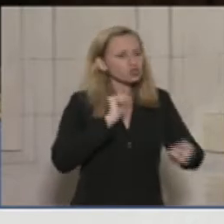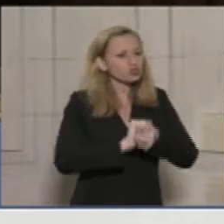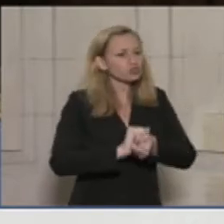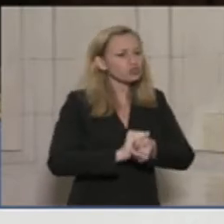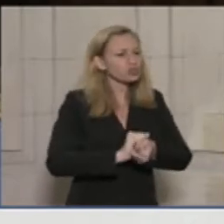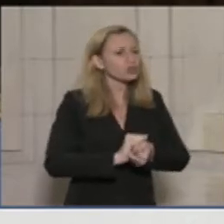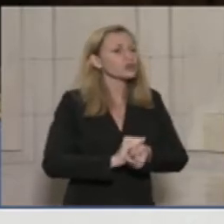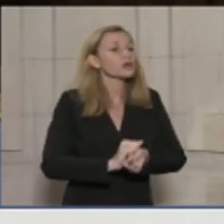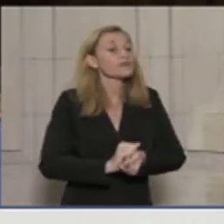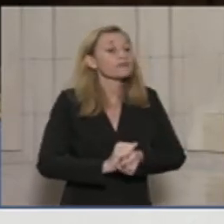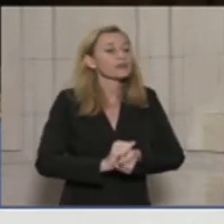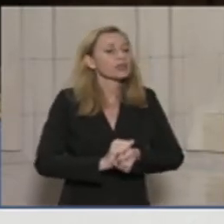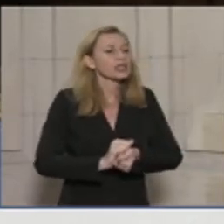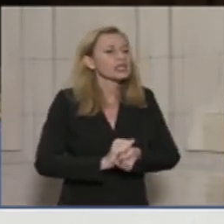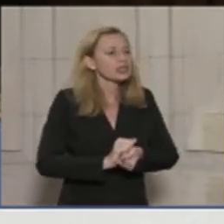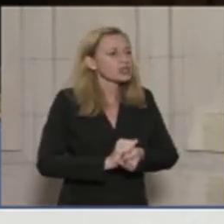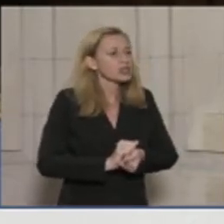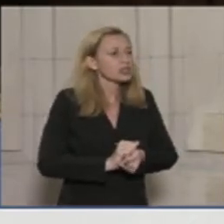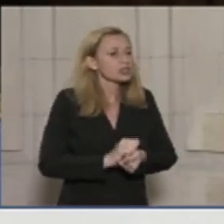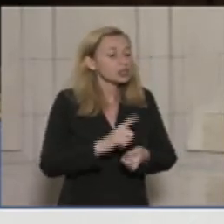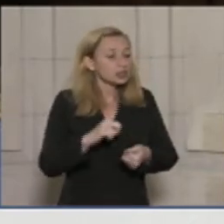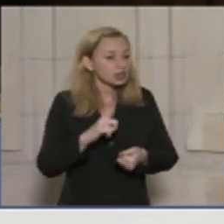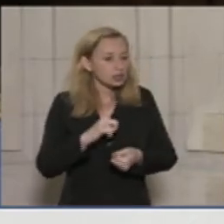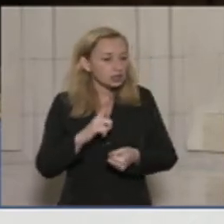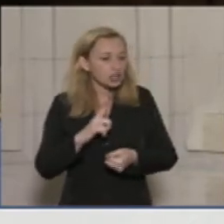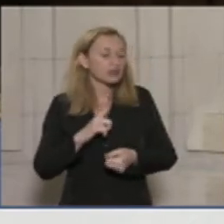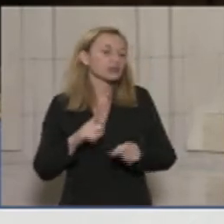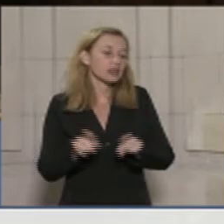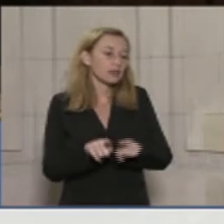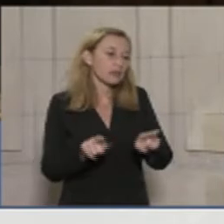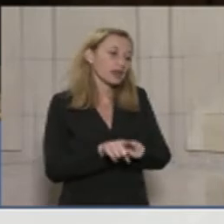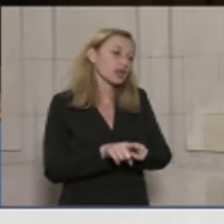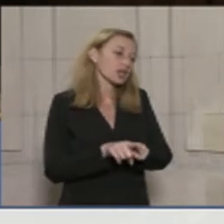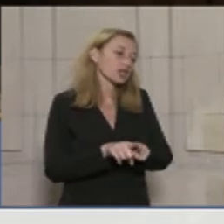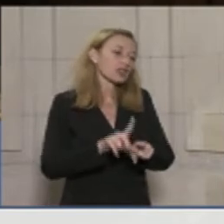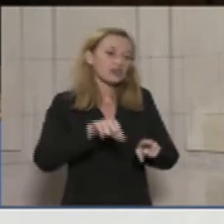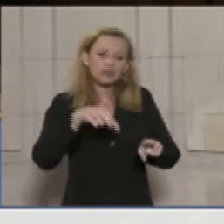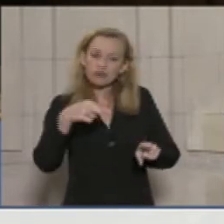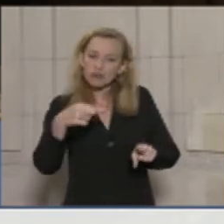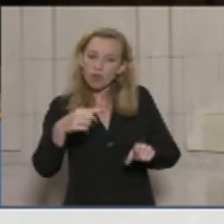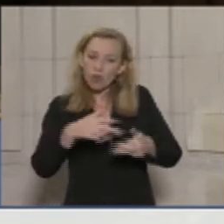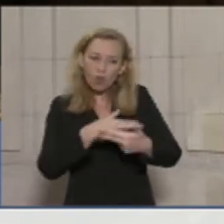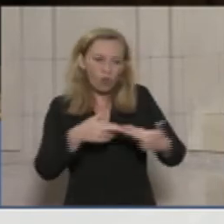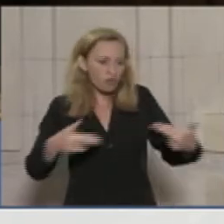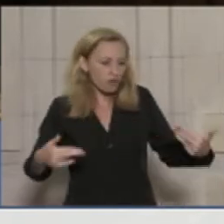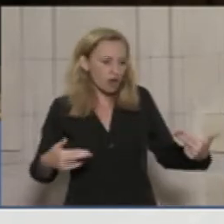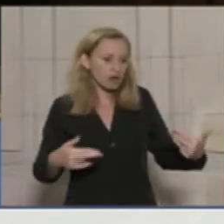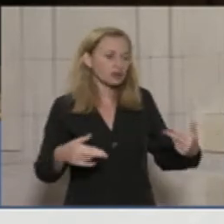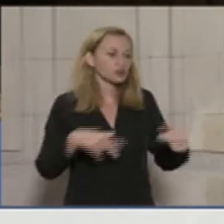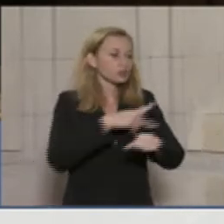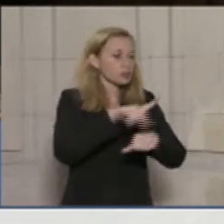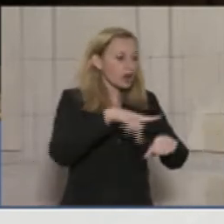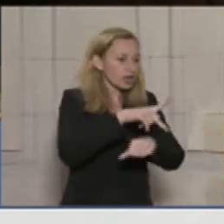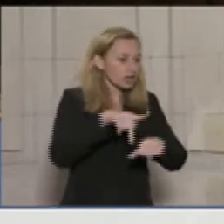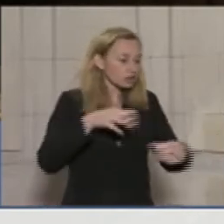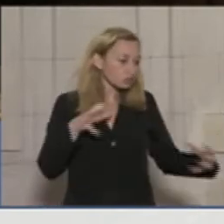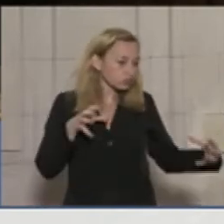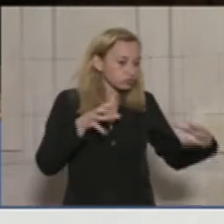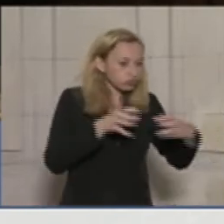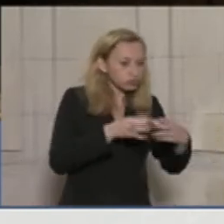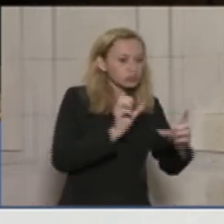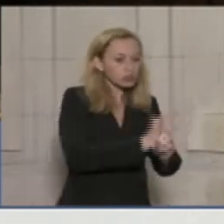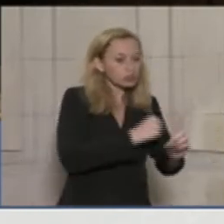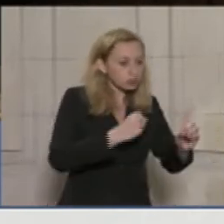ela veio a fala também, a contribuição de vários países sobre a questão do amparo social para